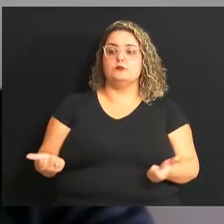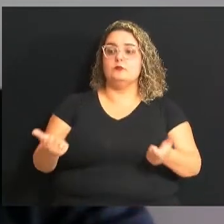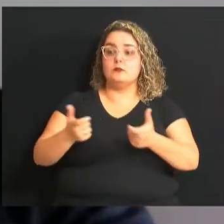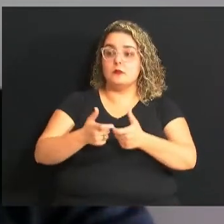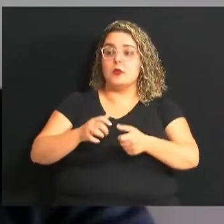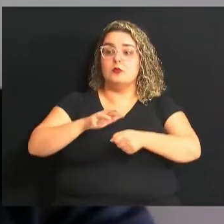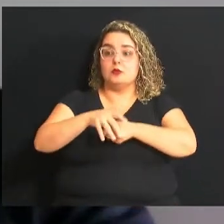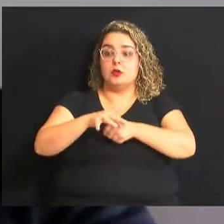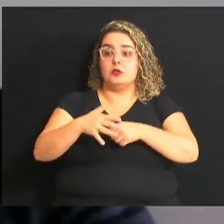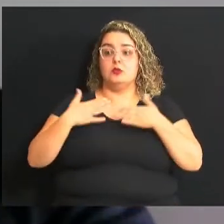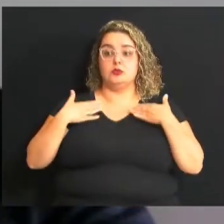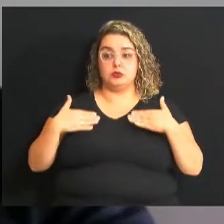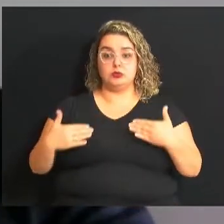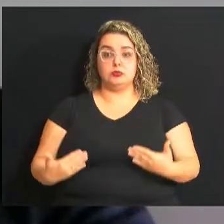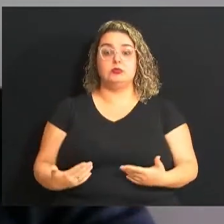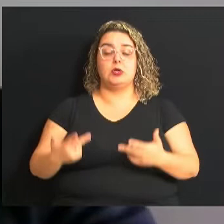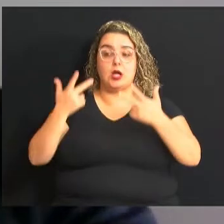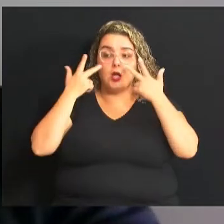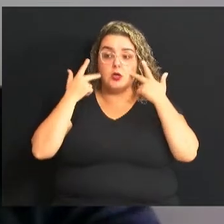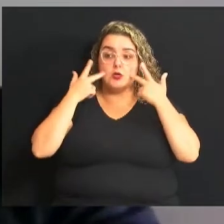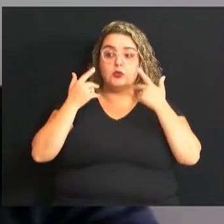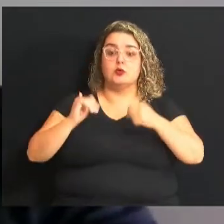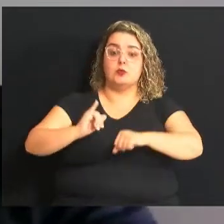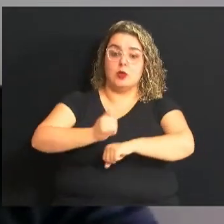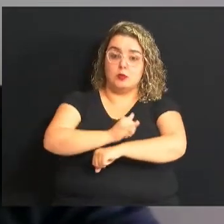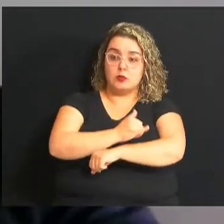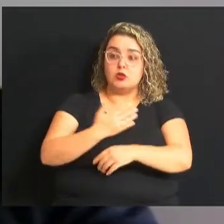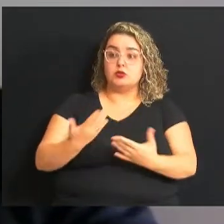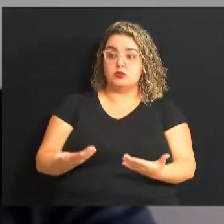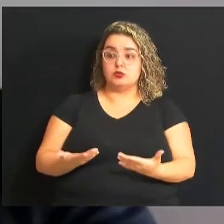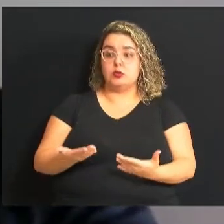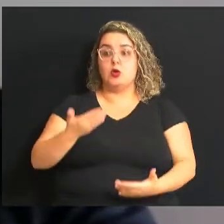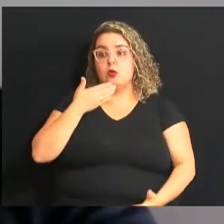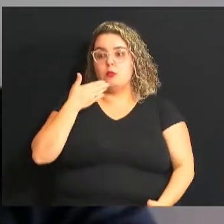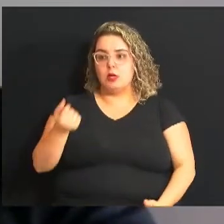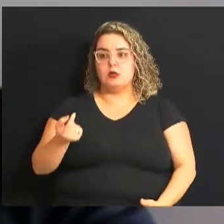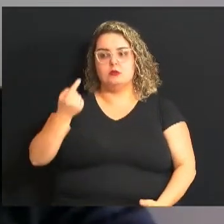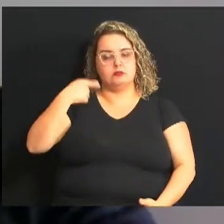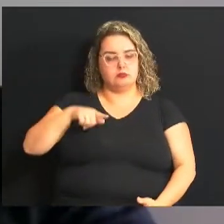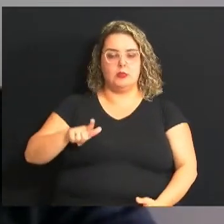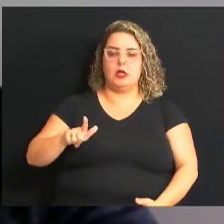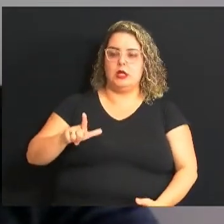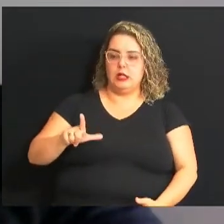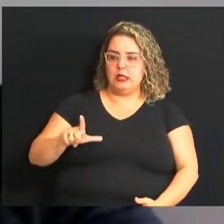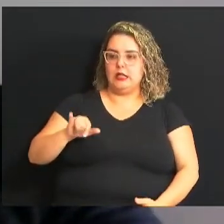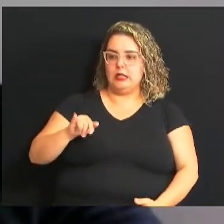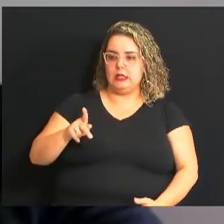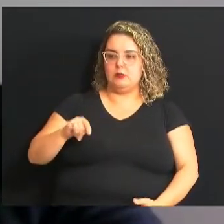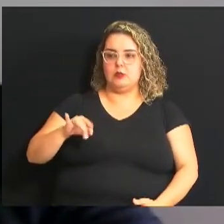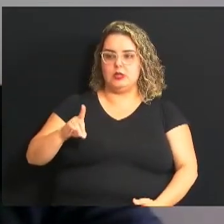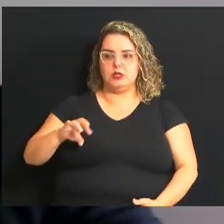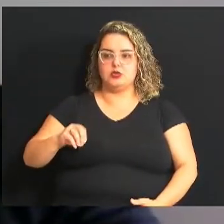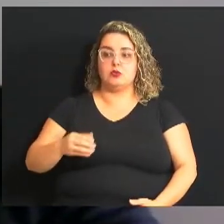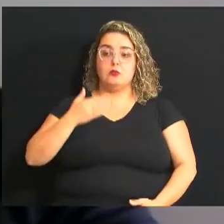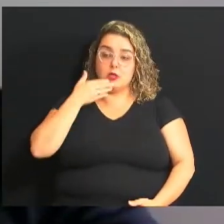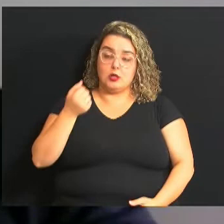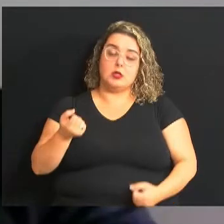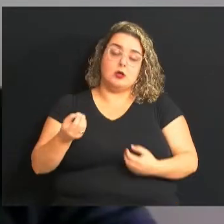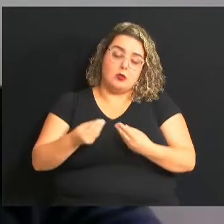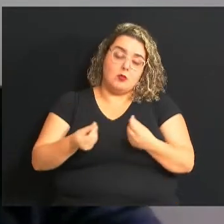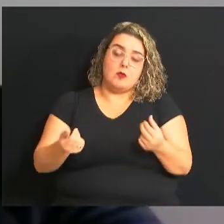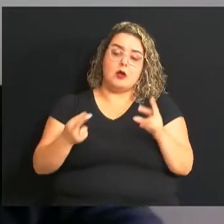corpo, que é algo comum em pessoas obesas, tá? Melhora o perfil lipídico, melhora a qualidade do sono e diminui o risco